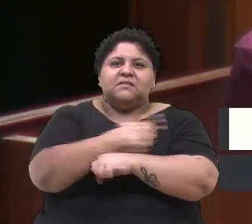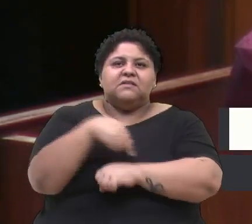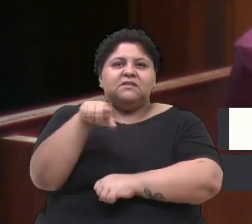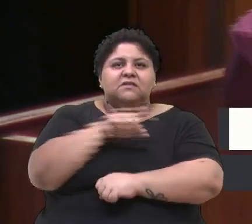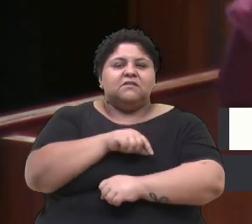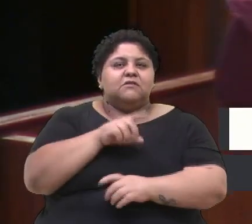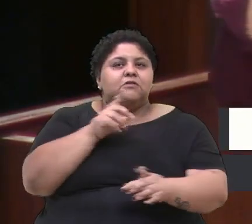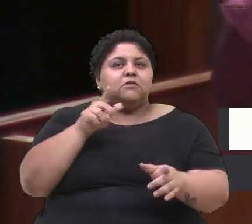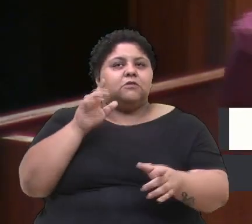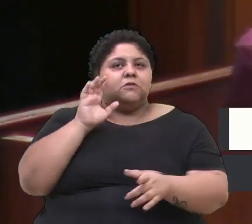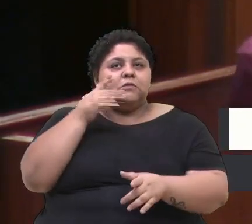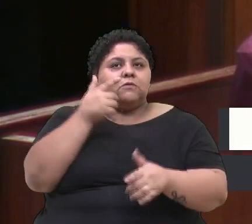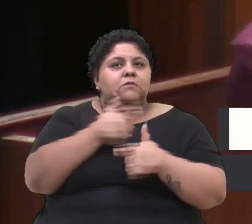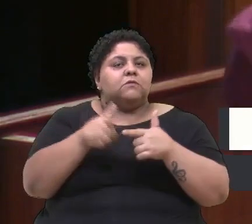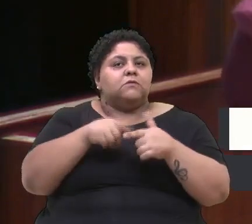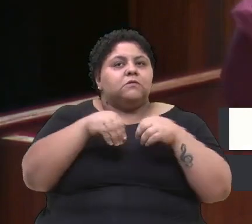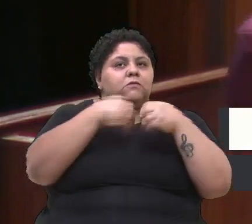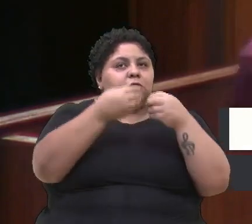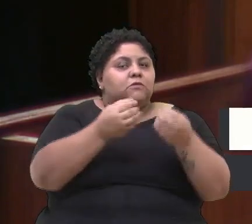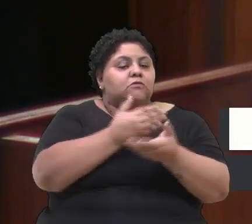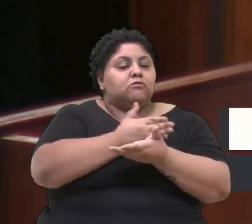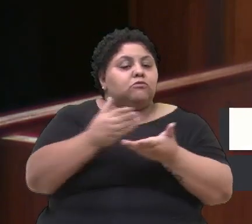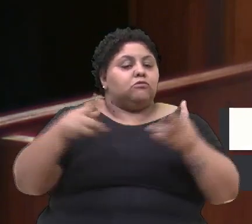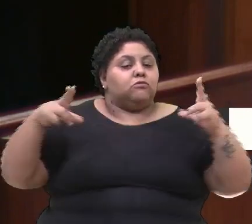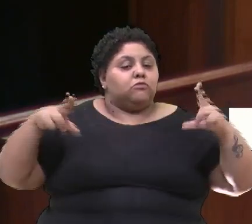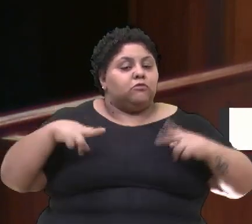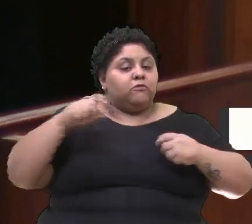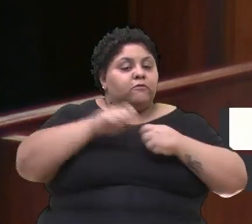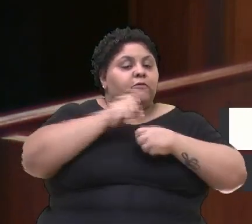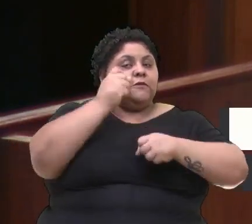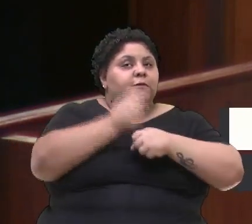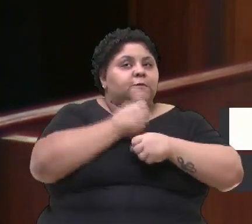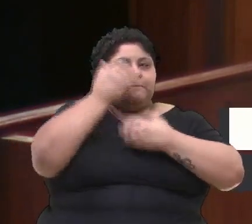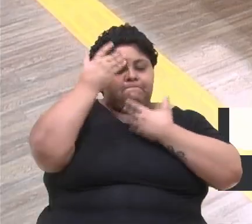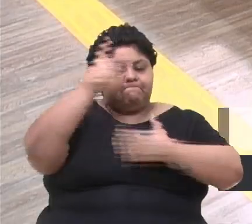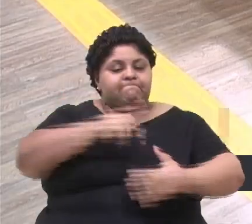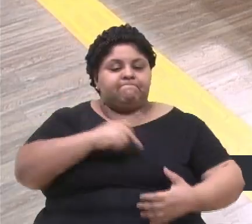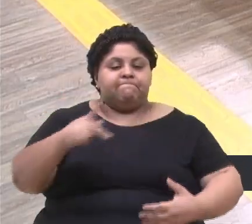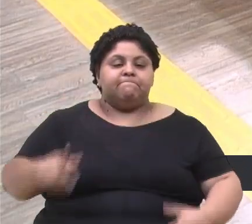entregando para a iniciativa privada para poder fazer a obra. Obrigado, senhor presidente. Obrigado.